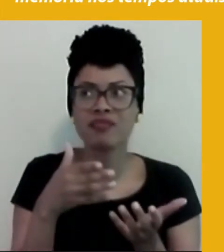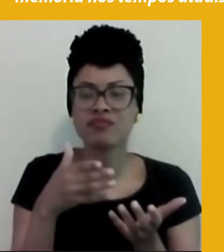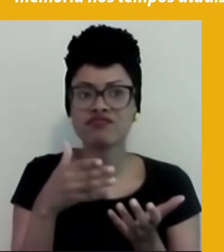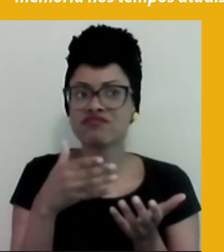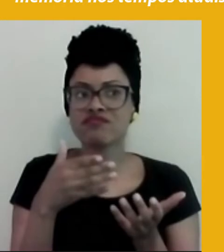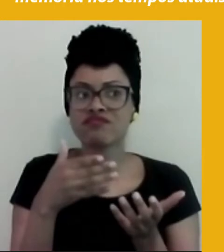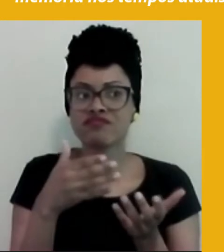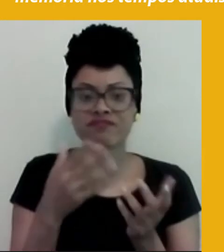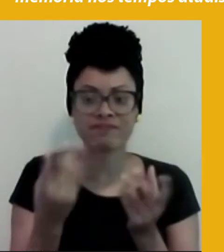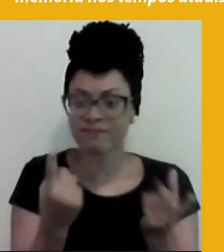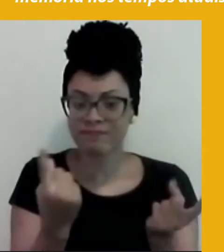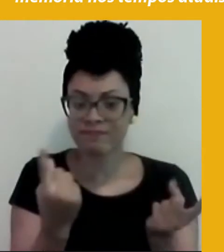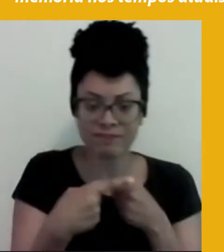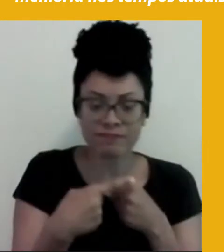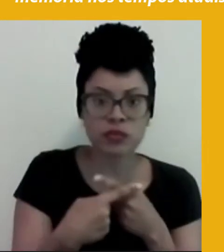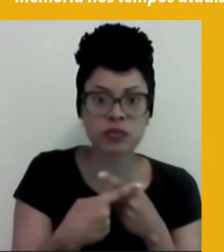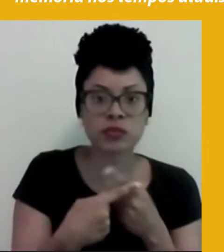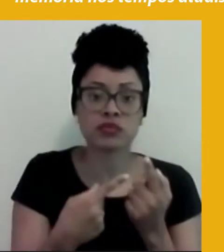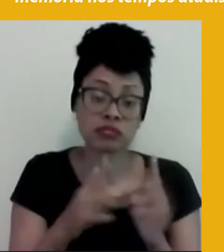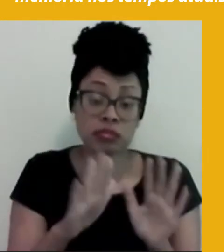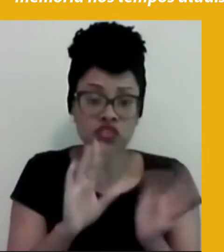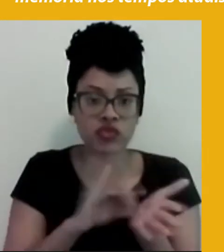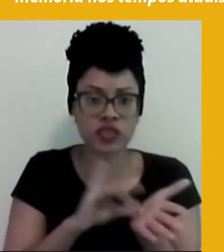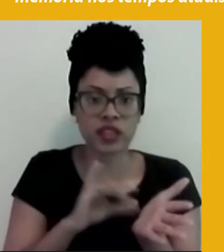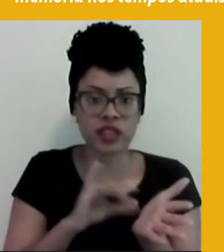costumo dizer que no campo dos museus,